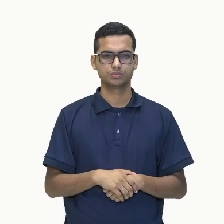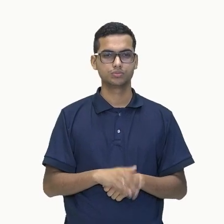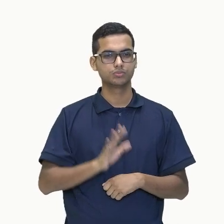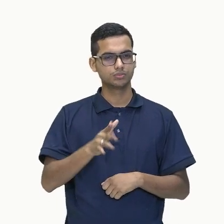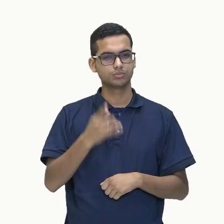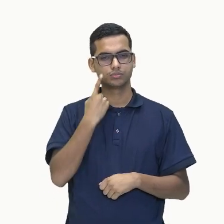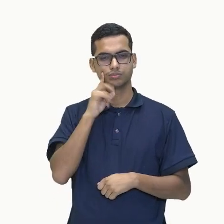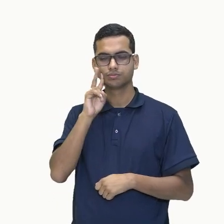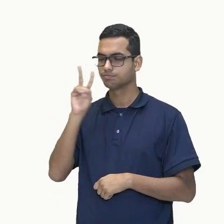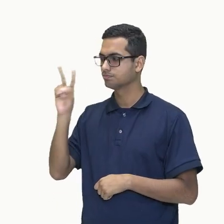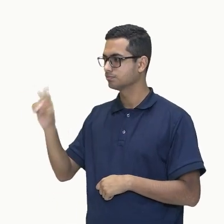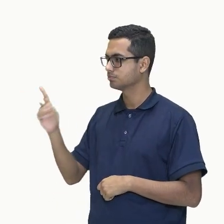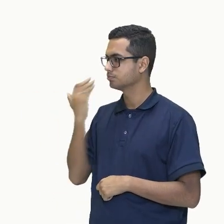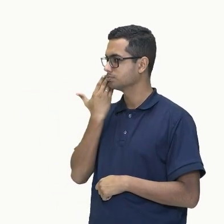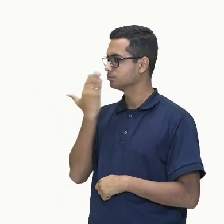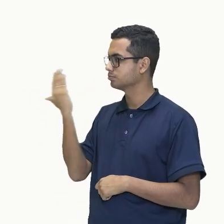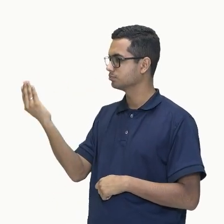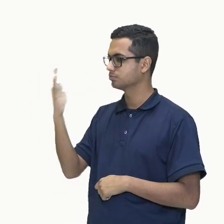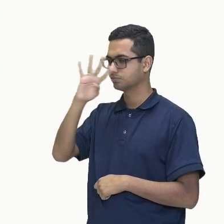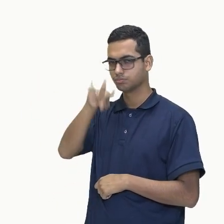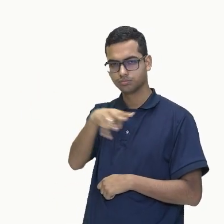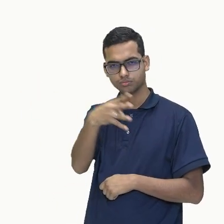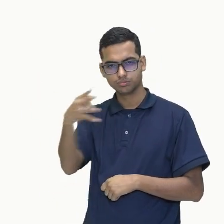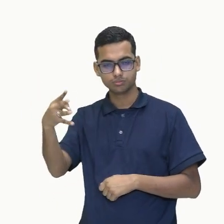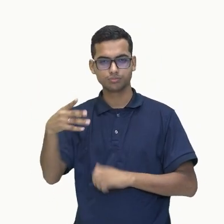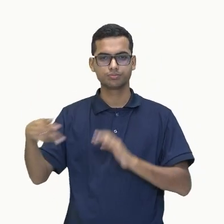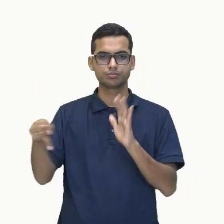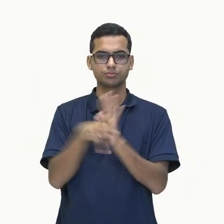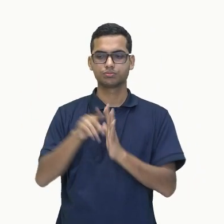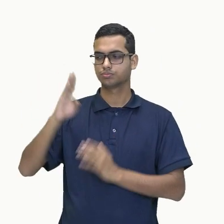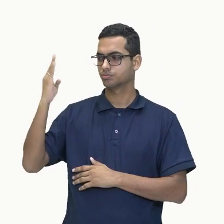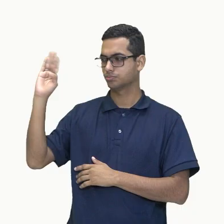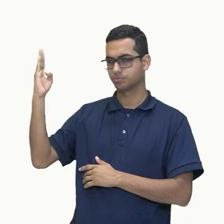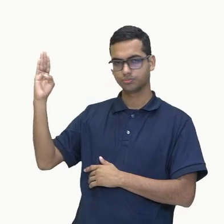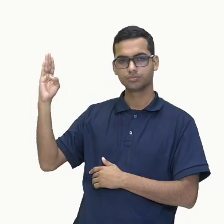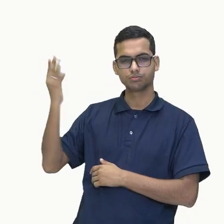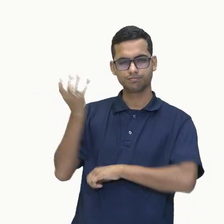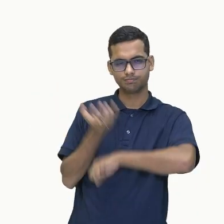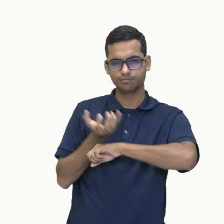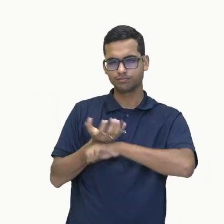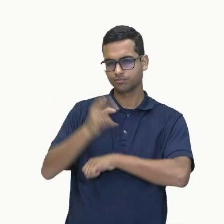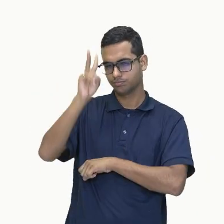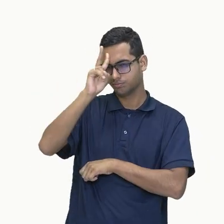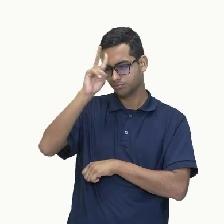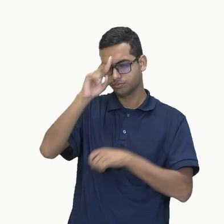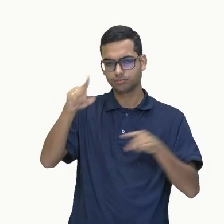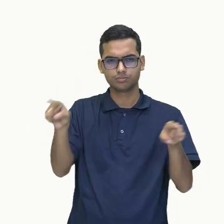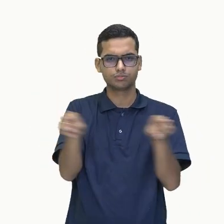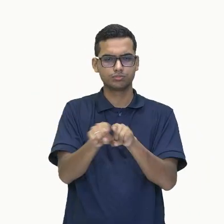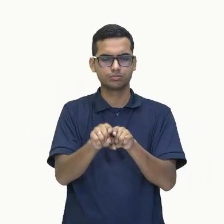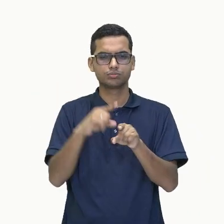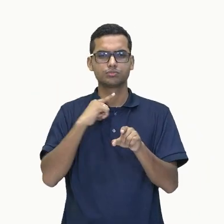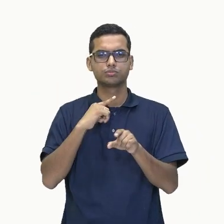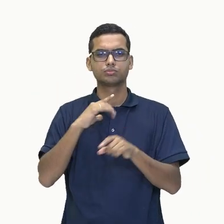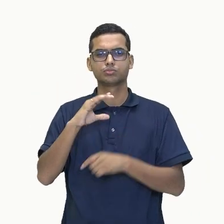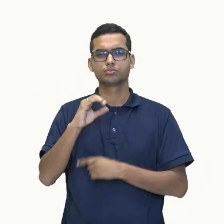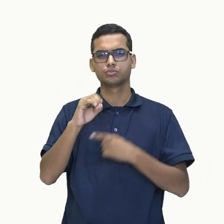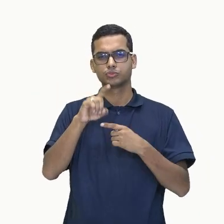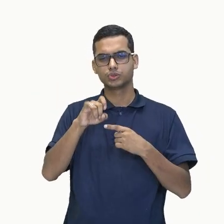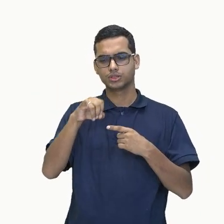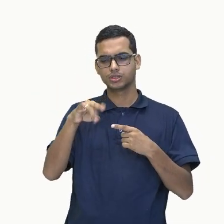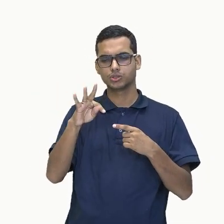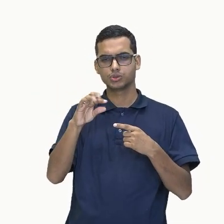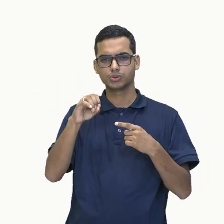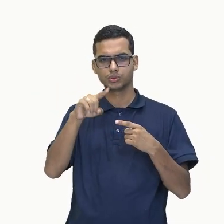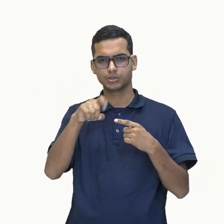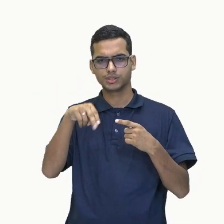em biologia, né? A gente tem a uracila, né? A citosina, a adenina e a